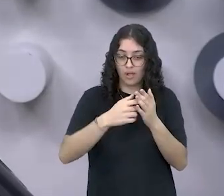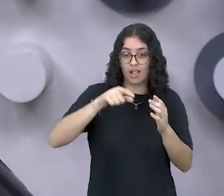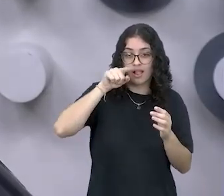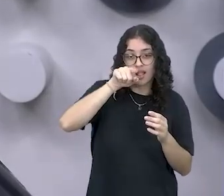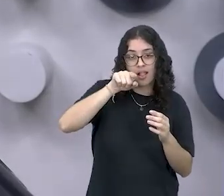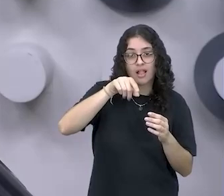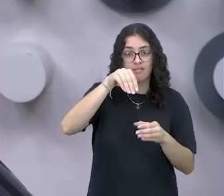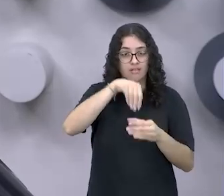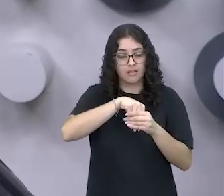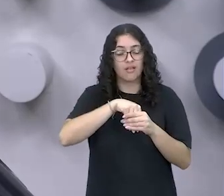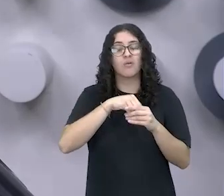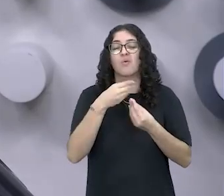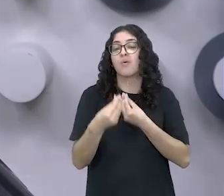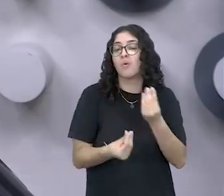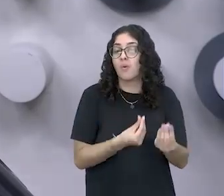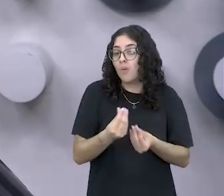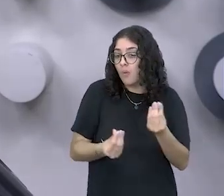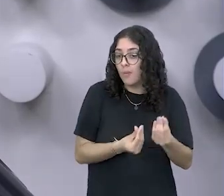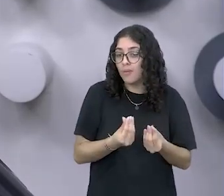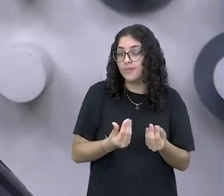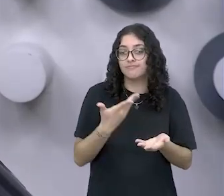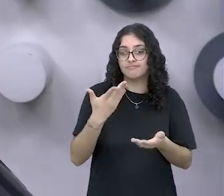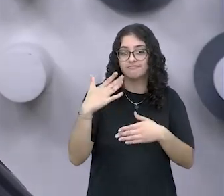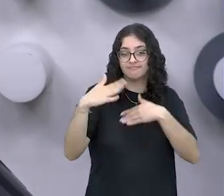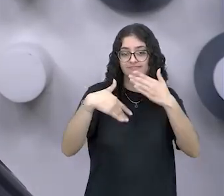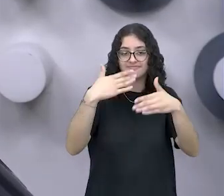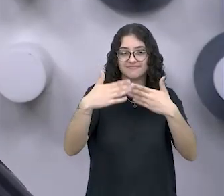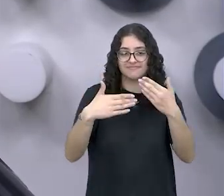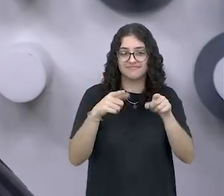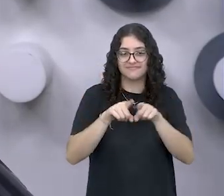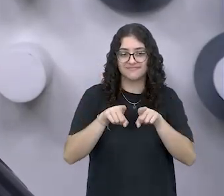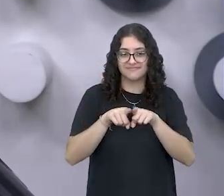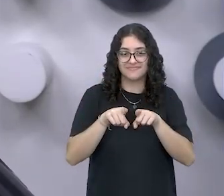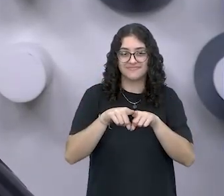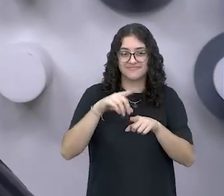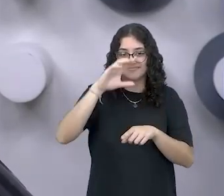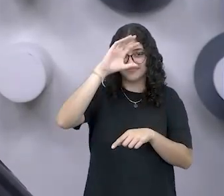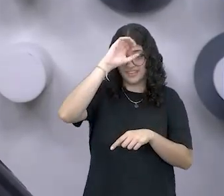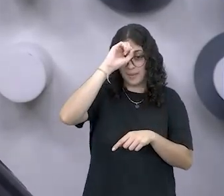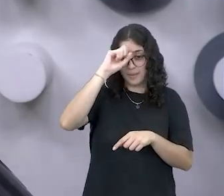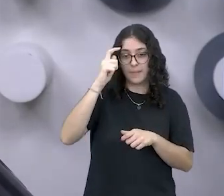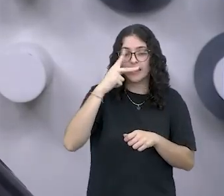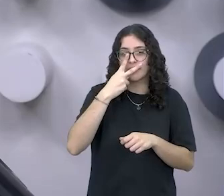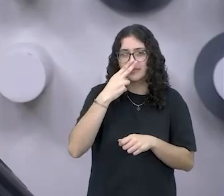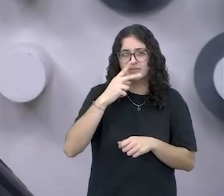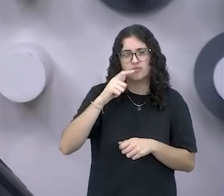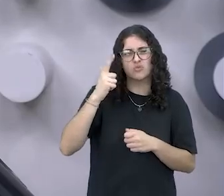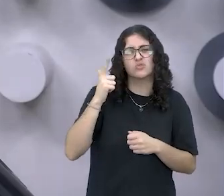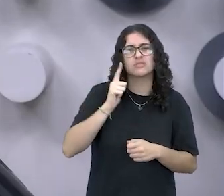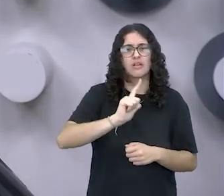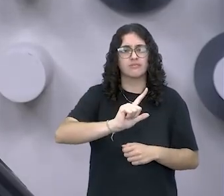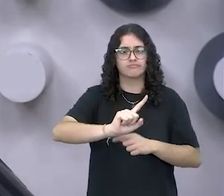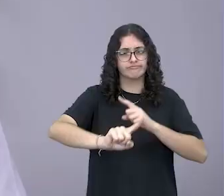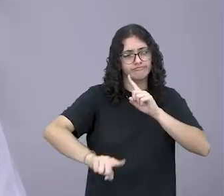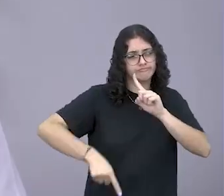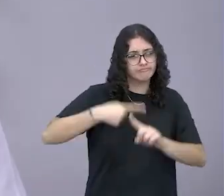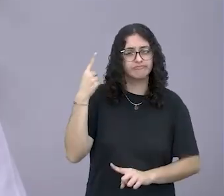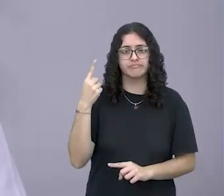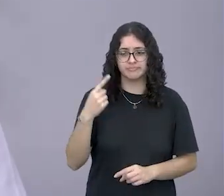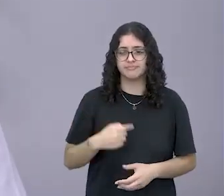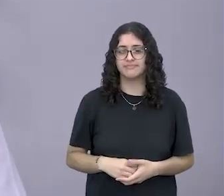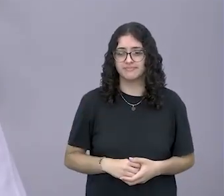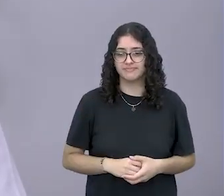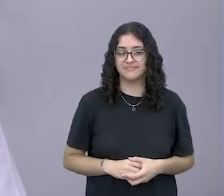pares. Para quê? Para que o processo, né, de ensino e aprendizagem se torne mais potente. Muito bem.